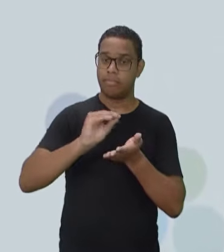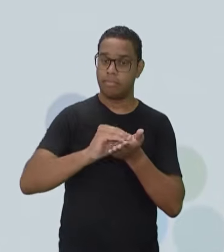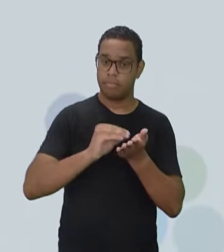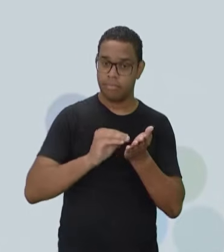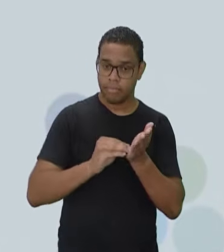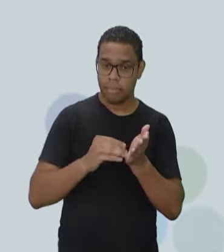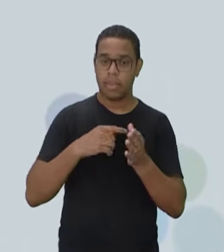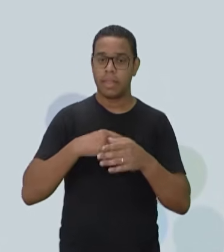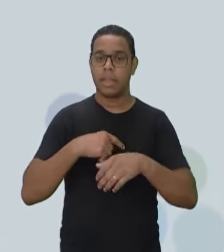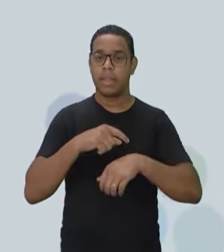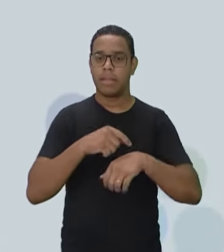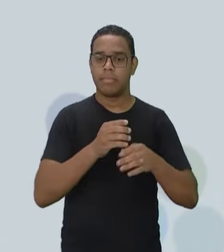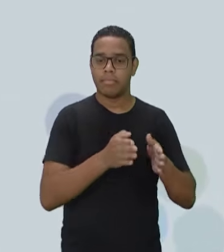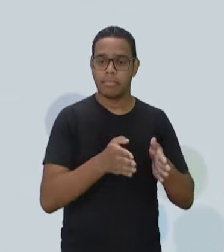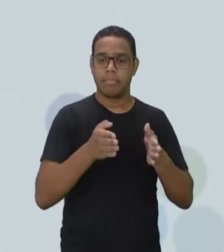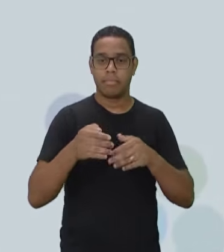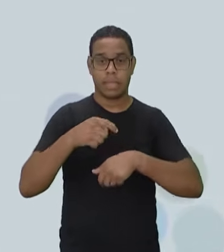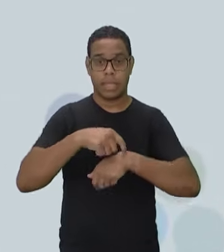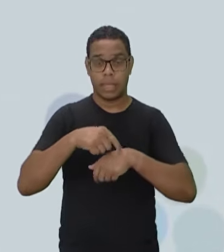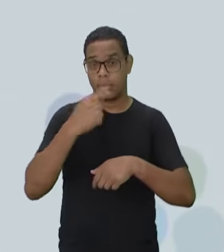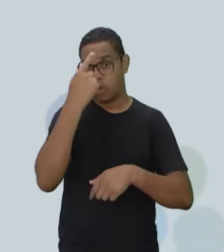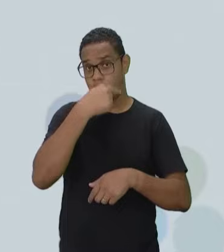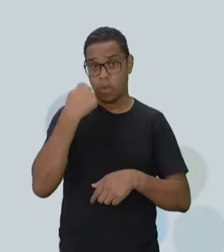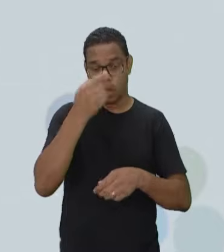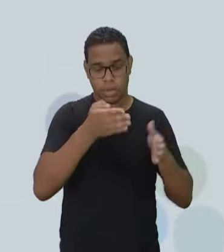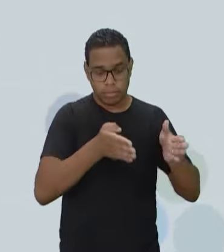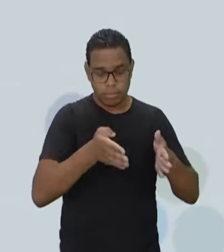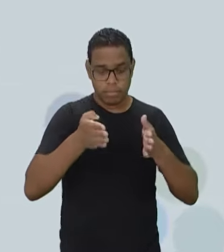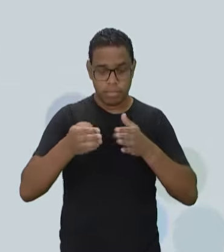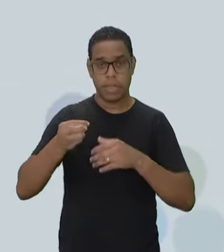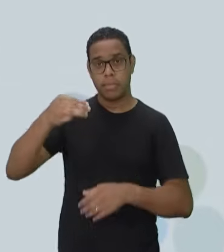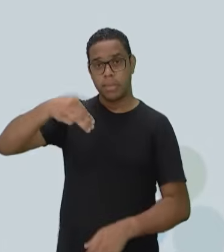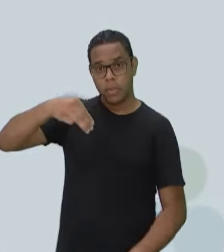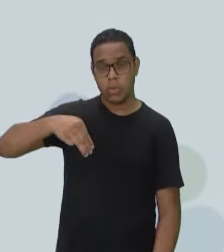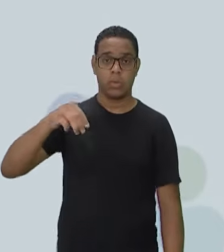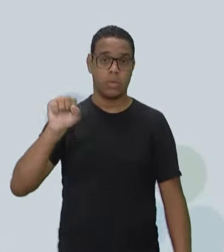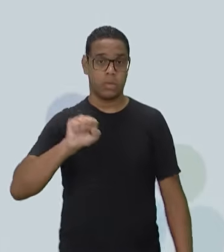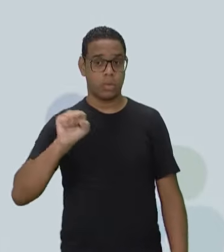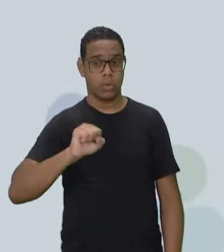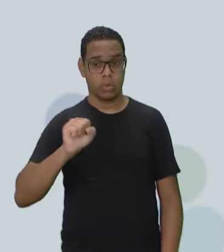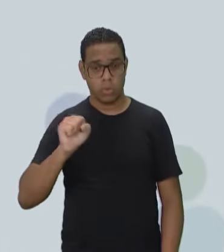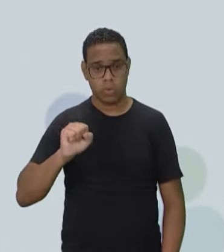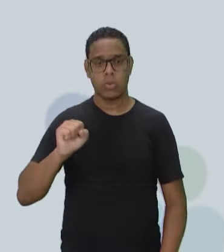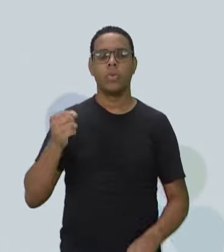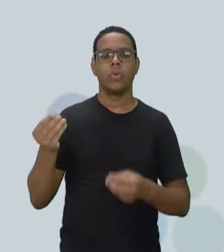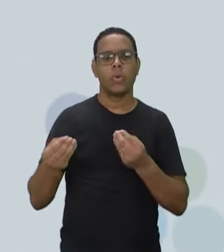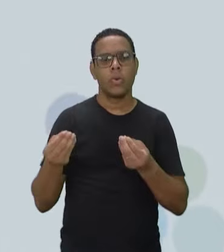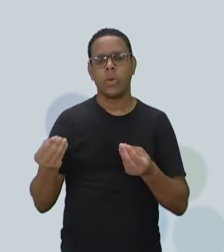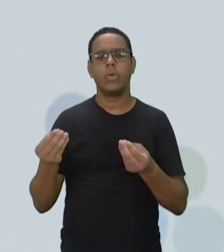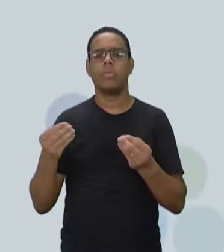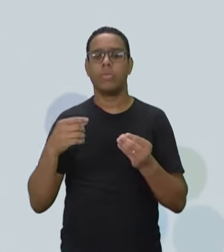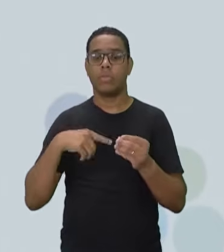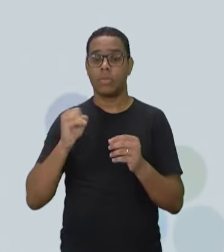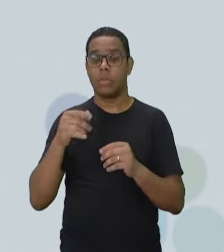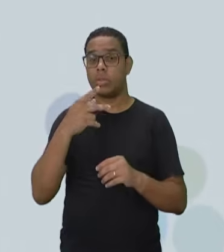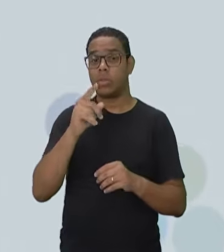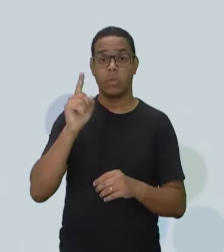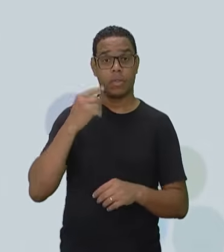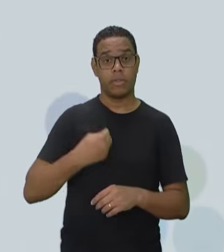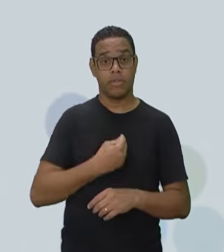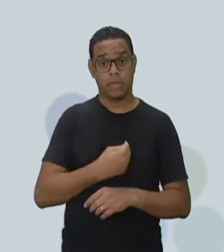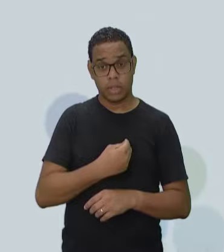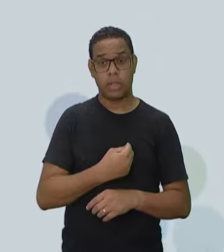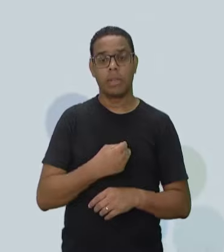registrar medidas e intervalos de tempo em horas, minutos e segundos em situações relacionadas ao seu